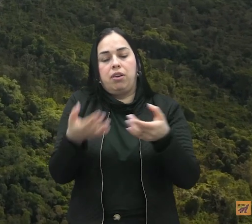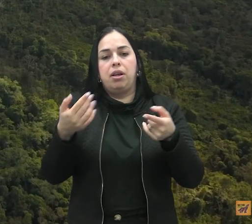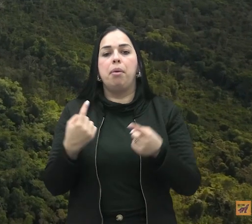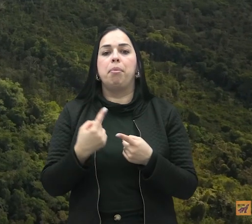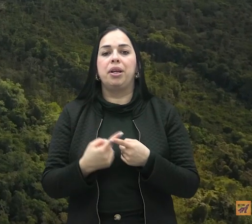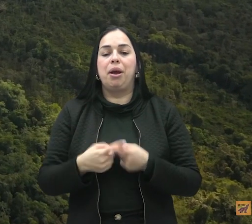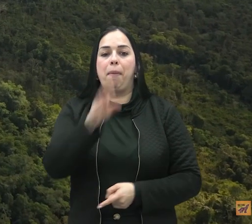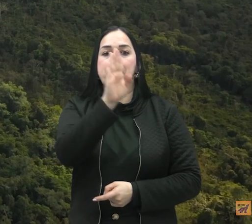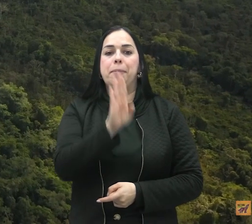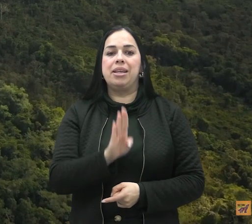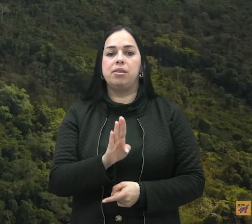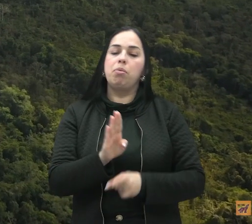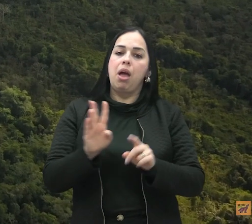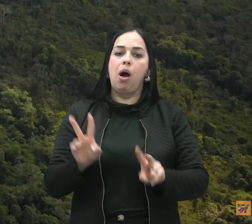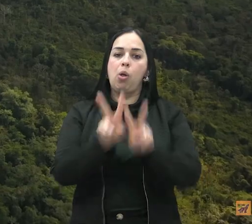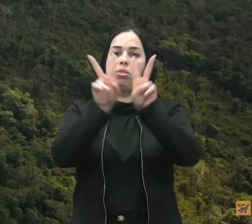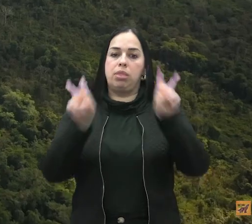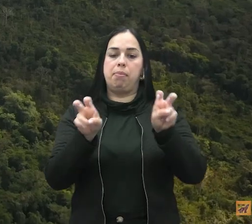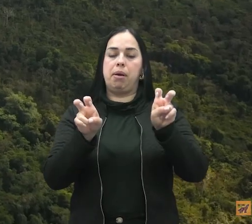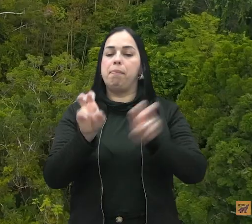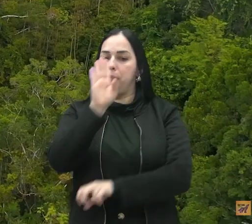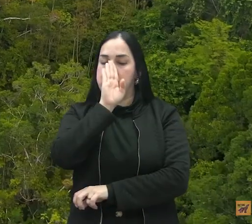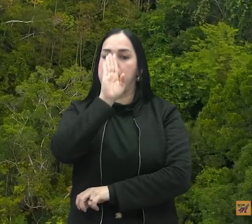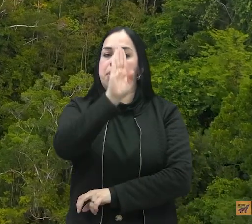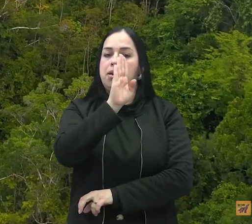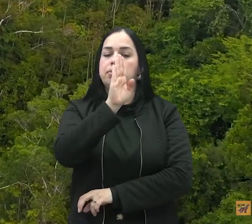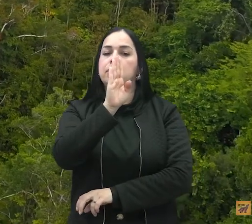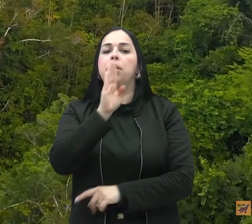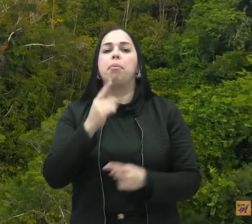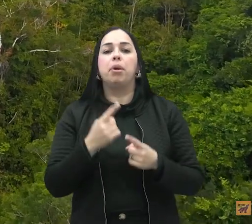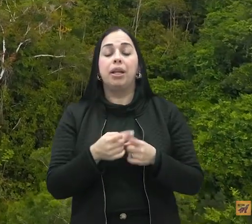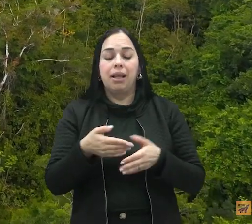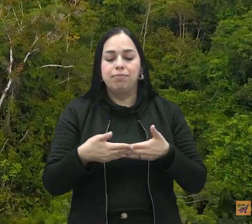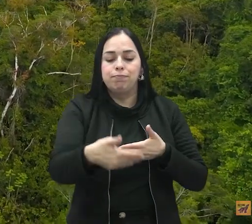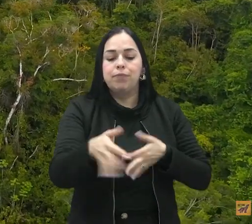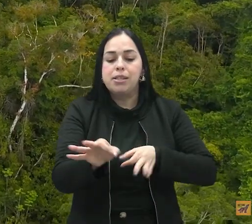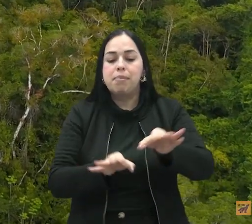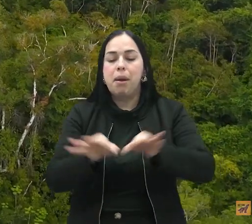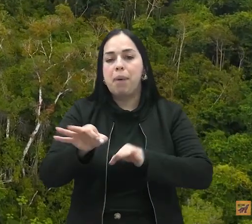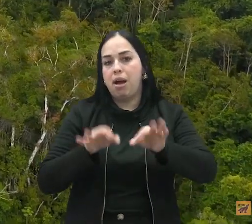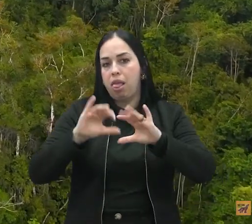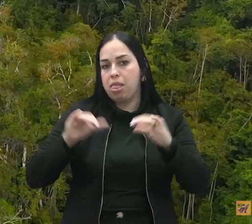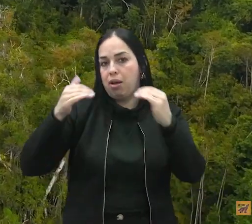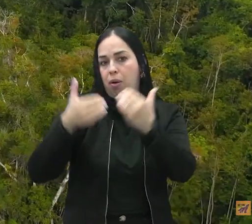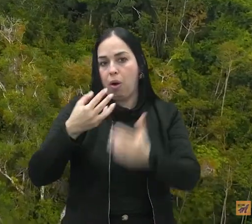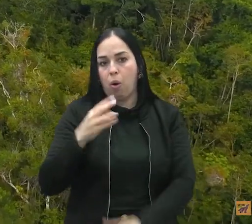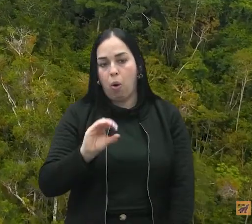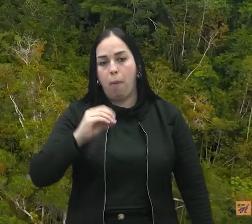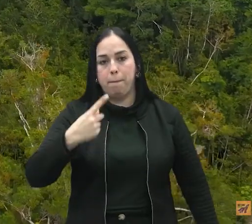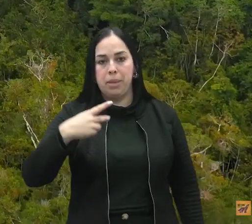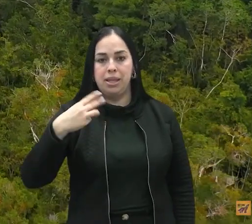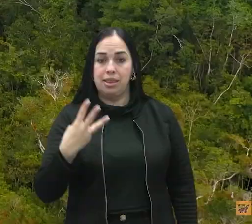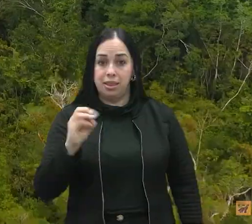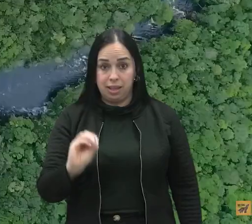perspectiva reforça a liderança brasileira no tema, principalmente agora que o Brasil se prepara para sediar